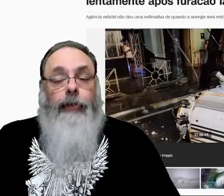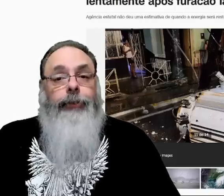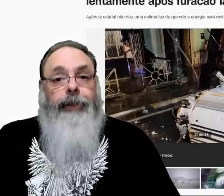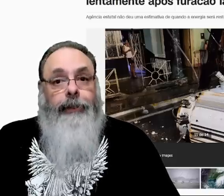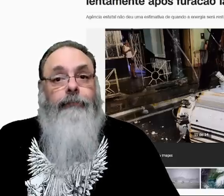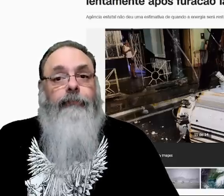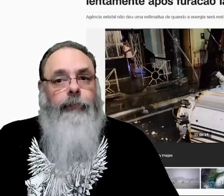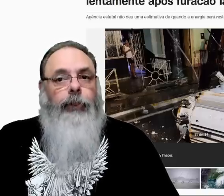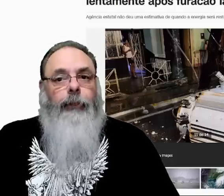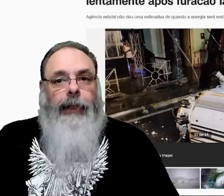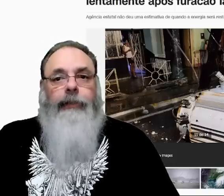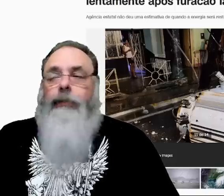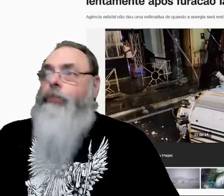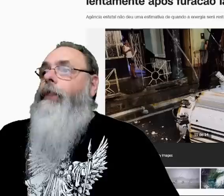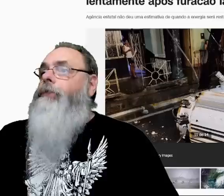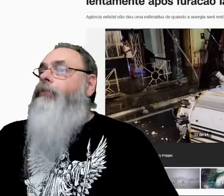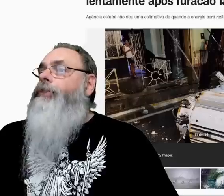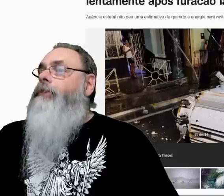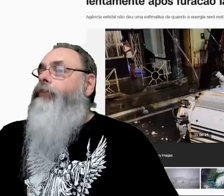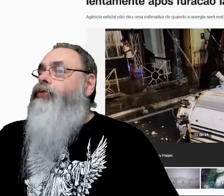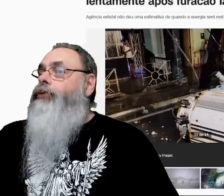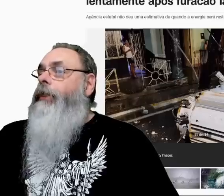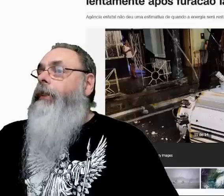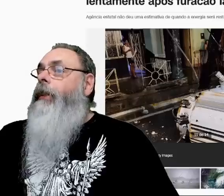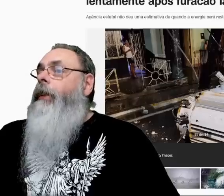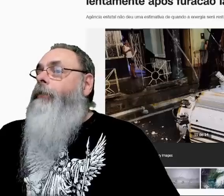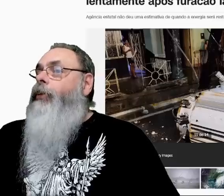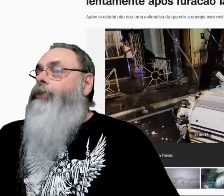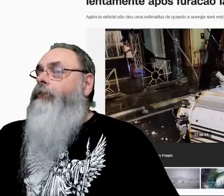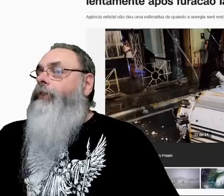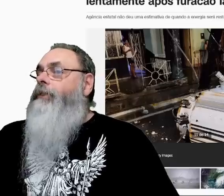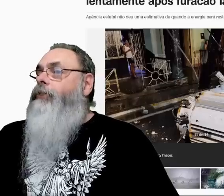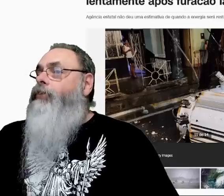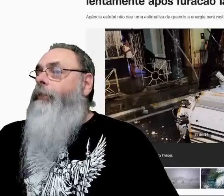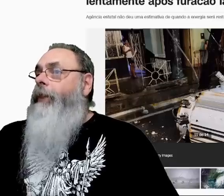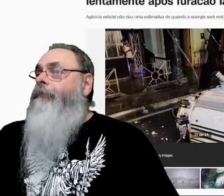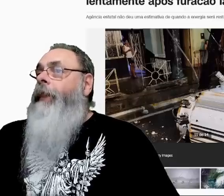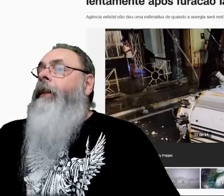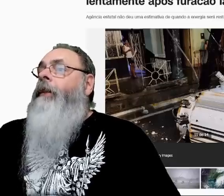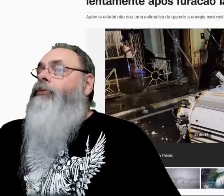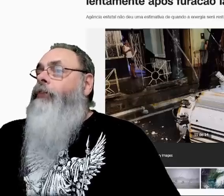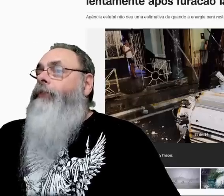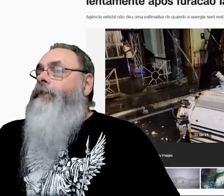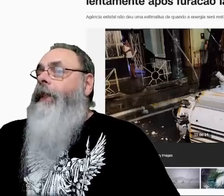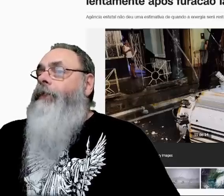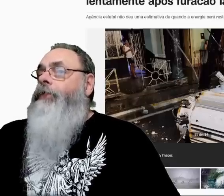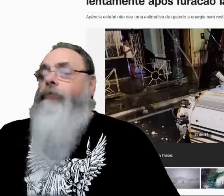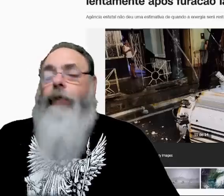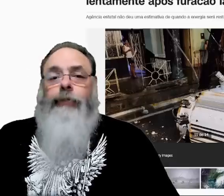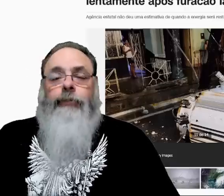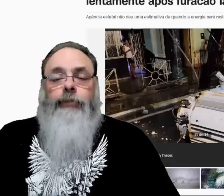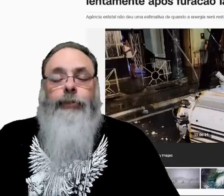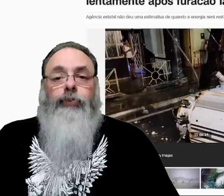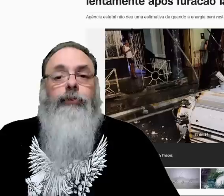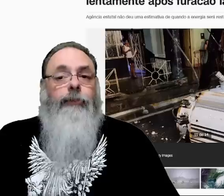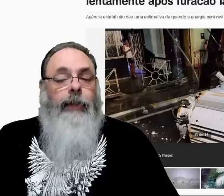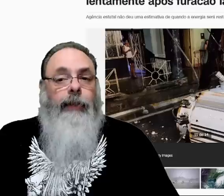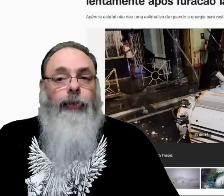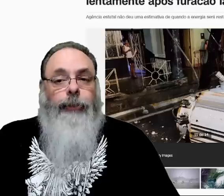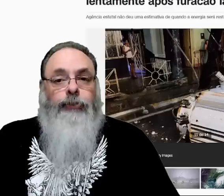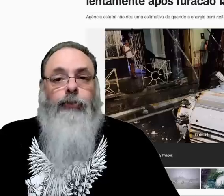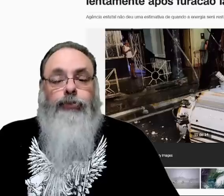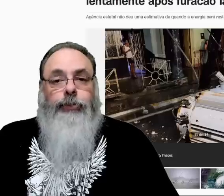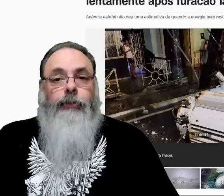o furacão Ian vamos dar uma olhada nisso essa notícia foi sugerida por Jean Francisco P João Vinte e sete e várias outras pessoas